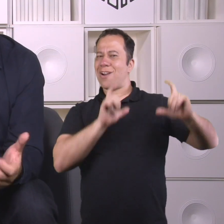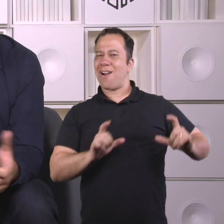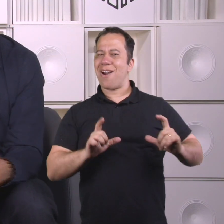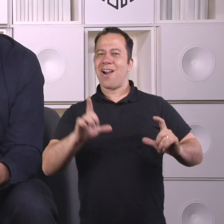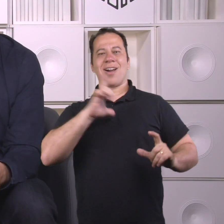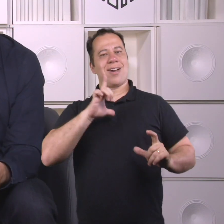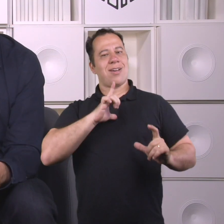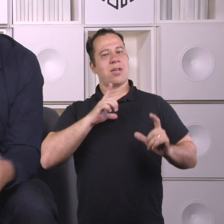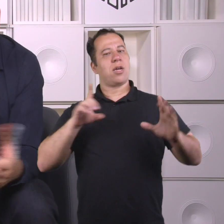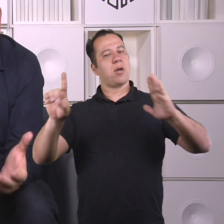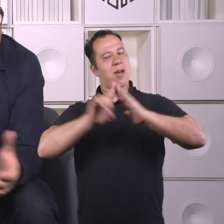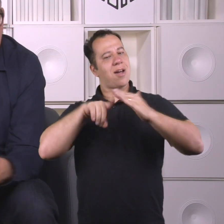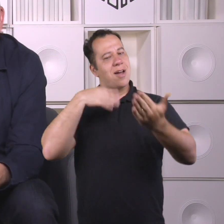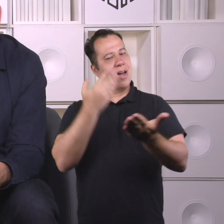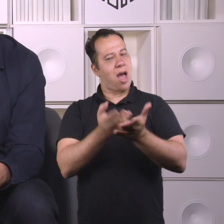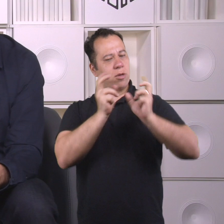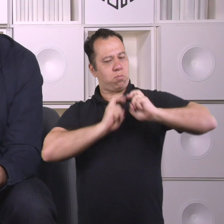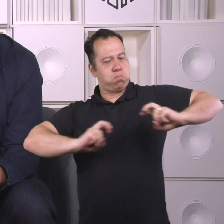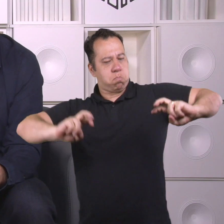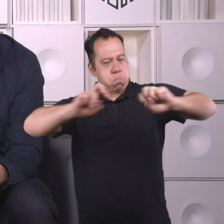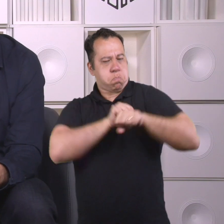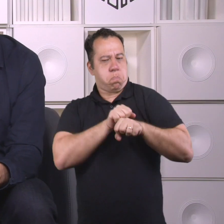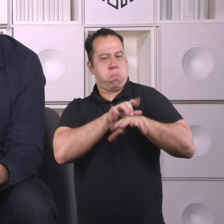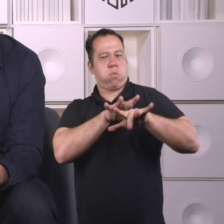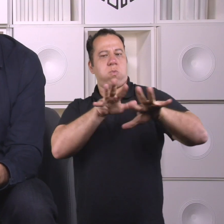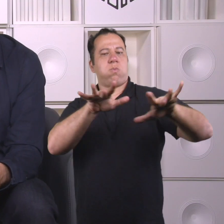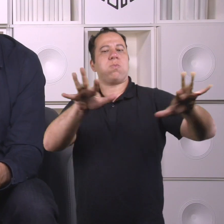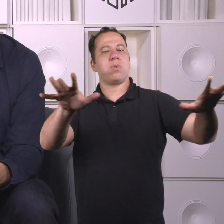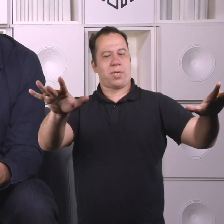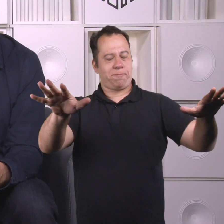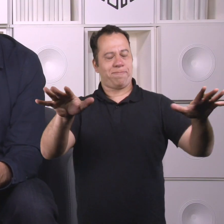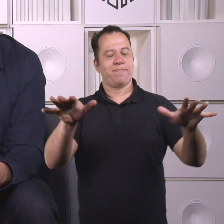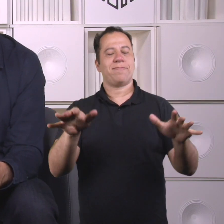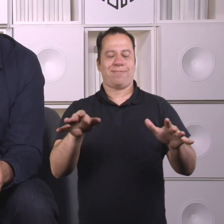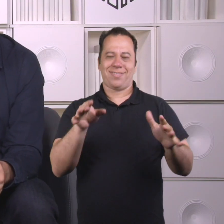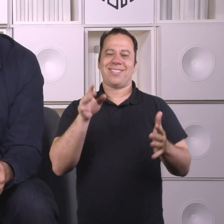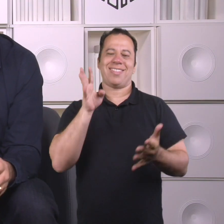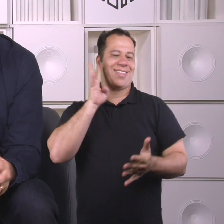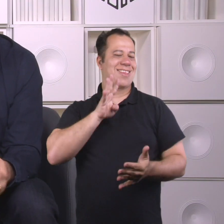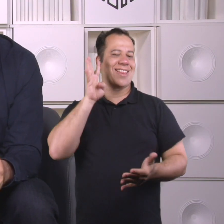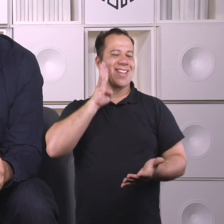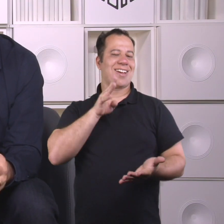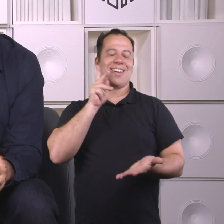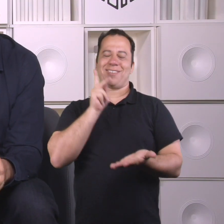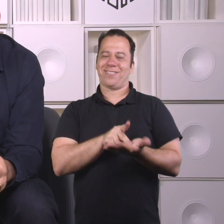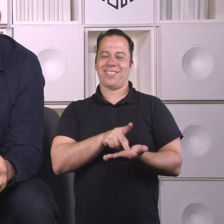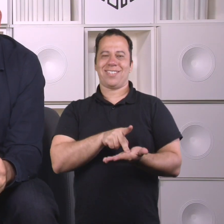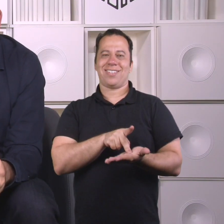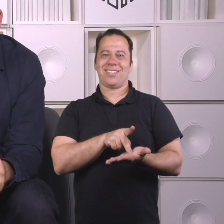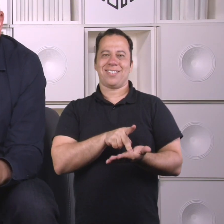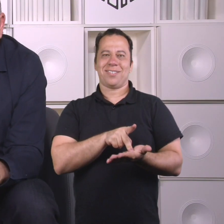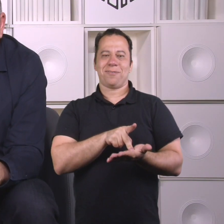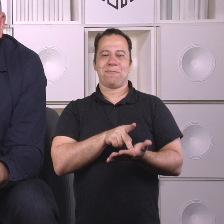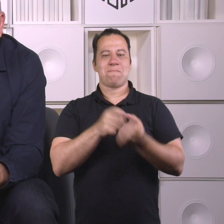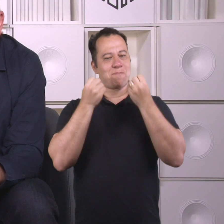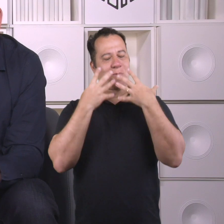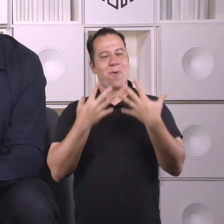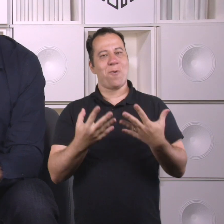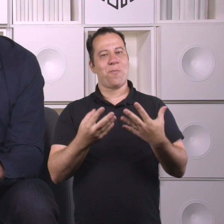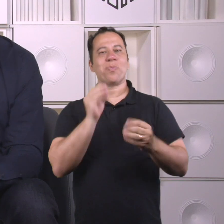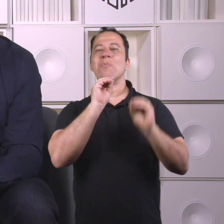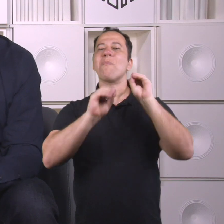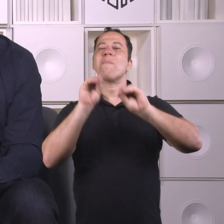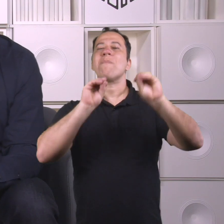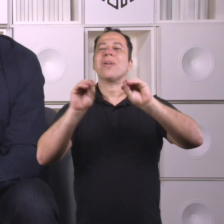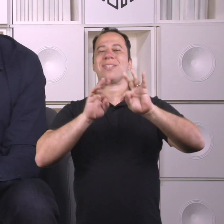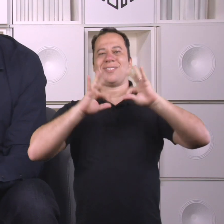nossa comunidade, a nossa roda de conversa é tão grande e tão abrangente e chega tão longe assim. Muito bom, um beijo para